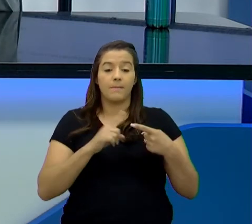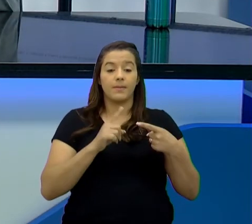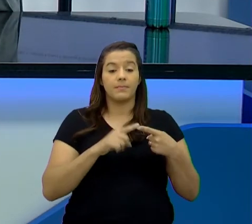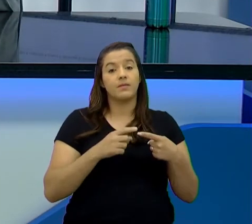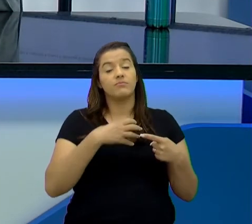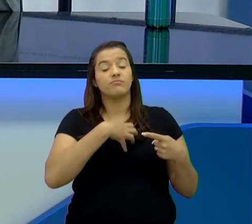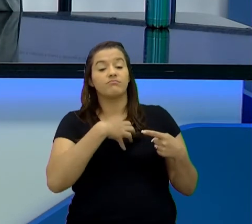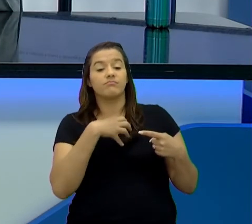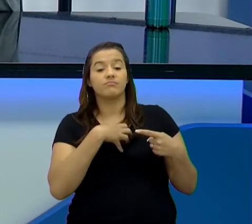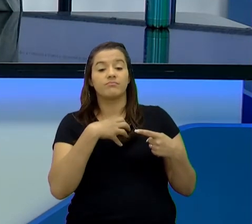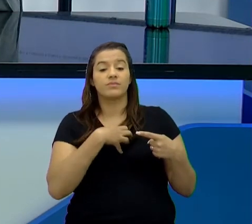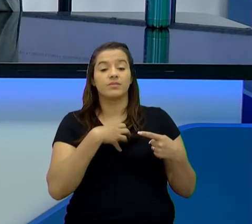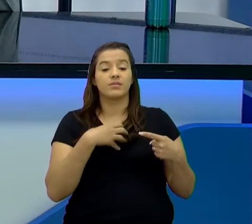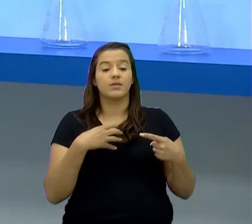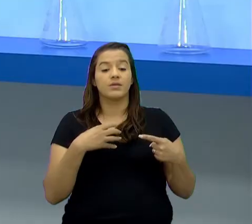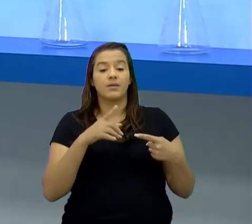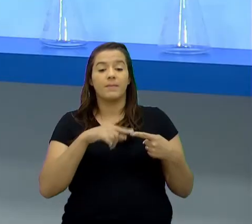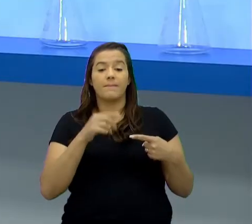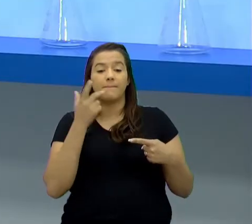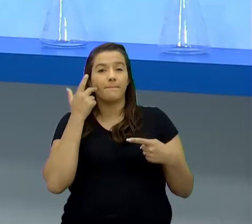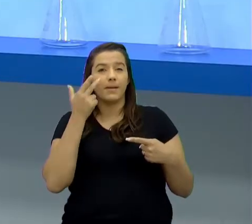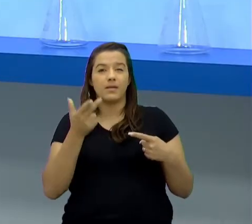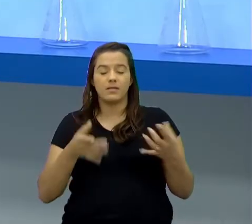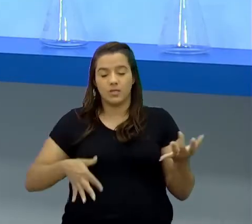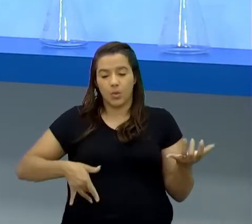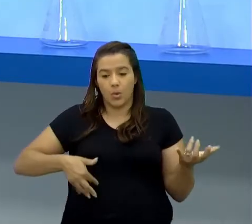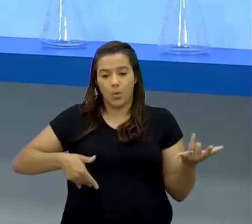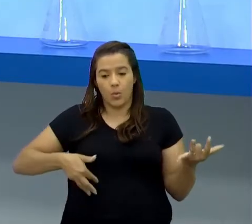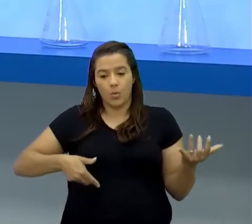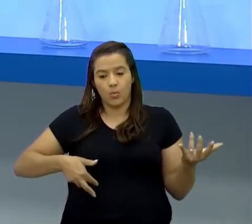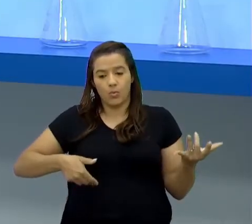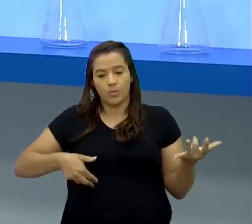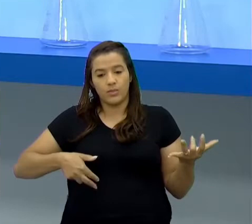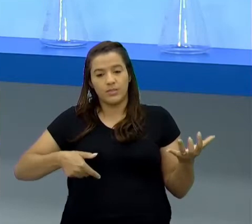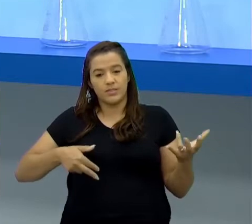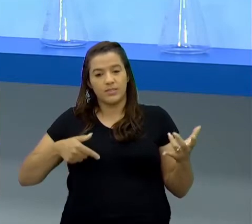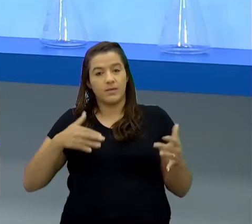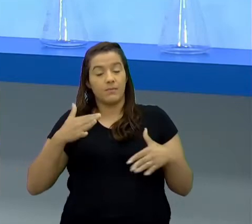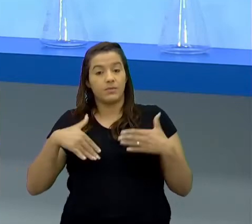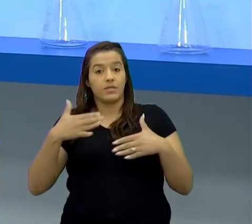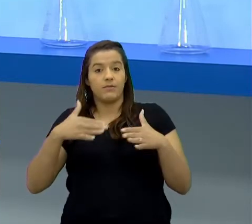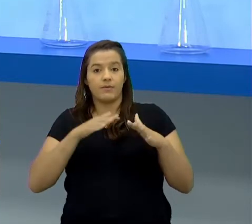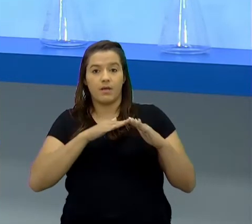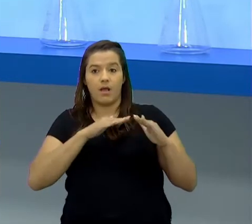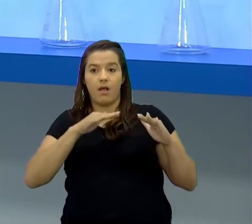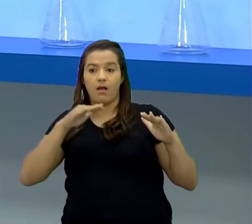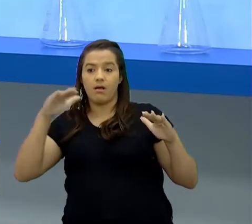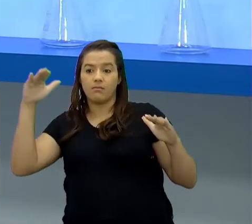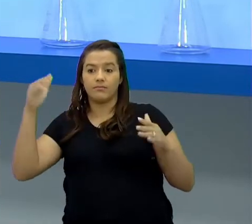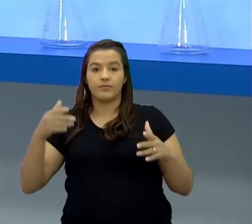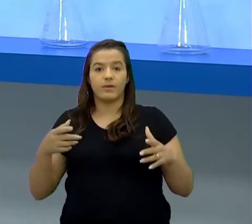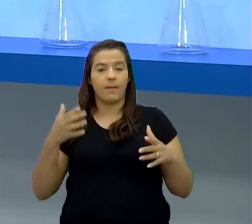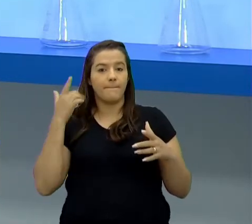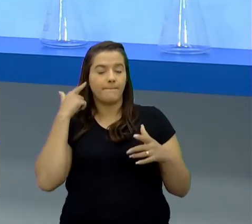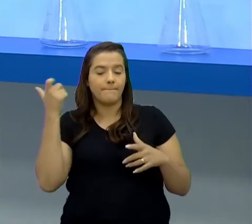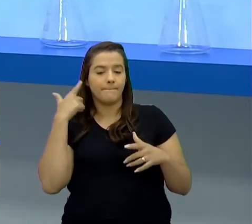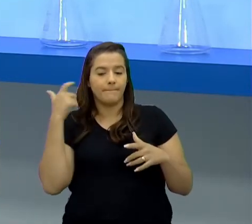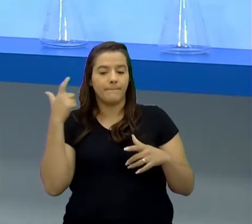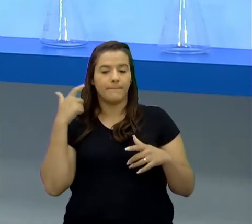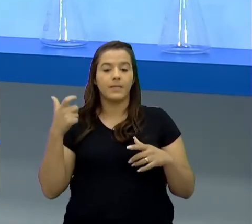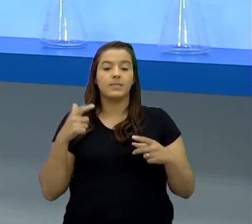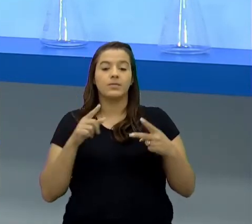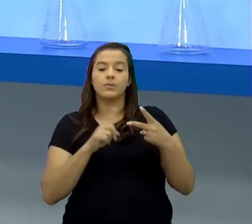primeiro parece que começa com um som de cordas e depois ele fica mais agudo, grave e começa a ficar agitado. Sim. E o